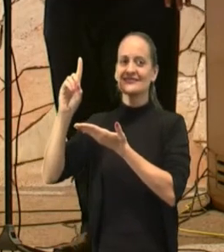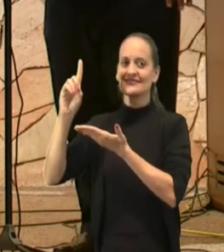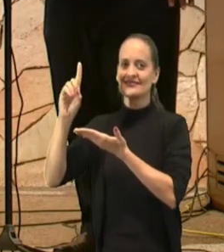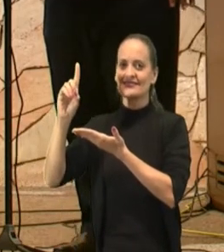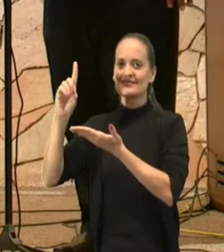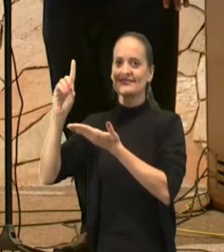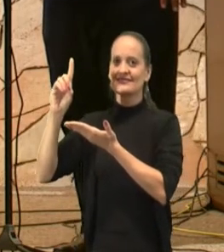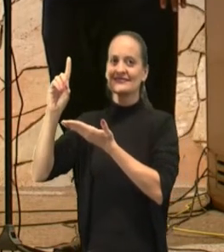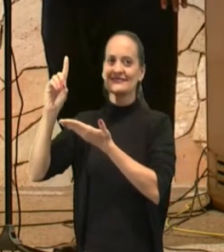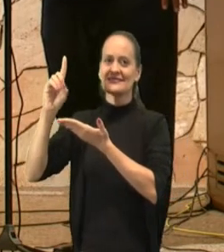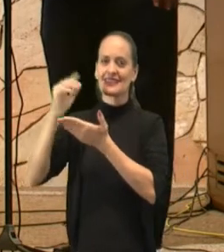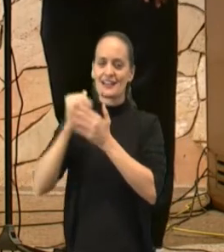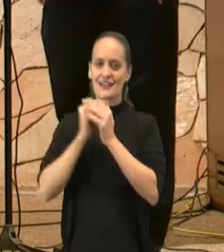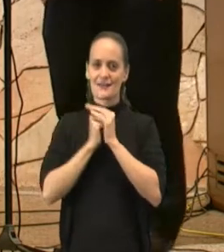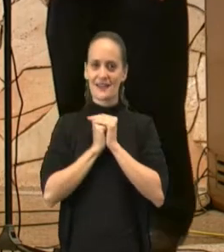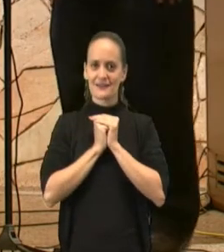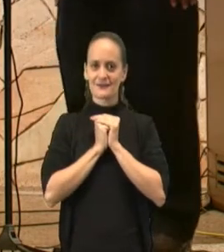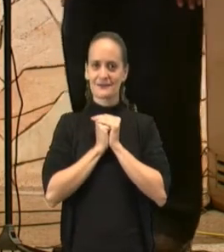Deus.